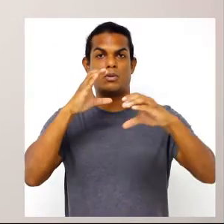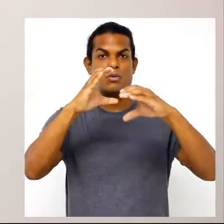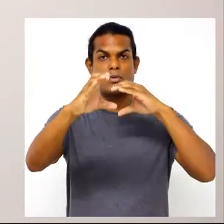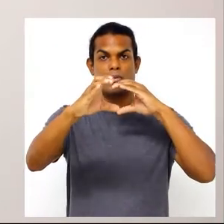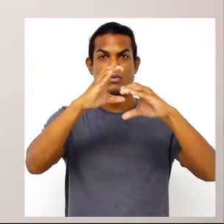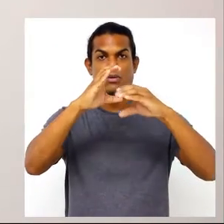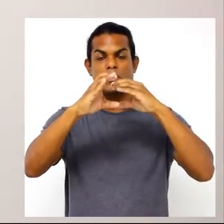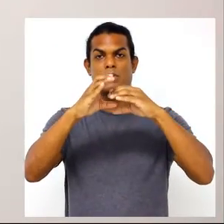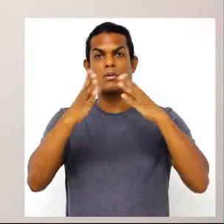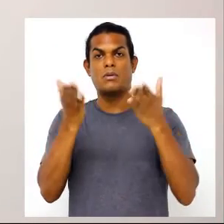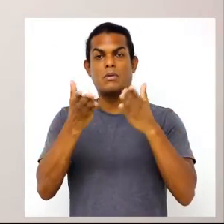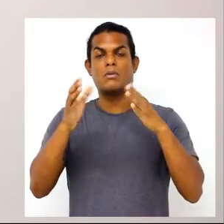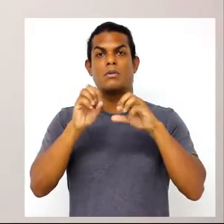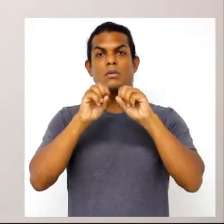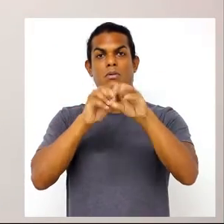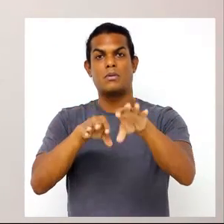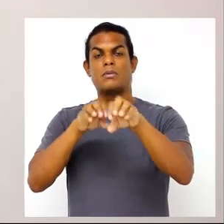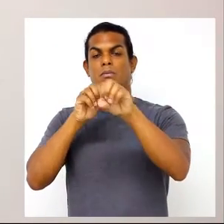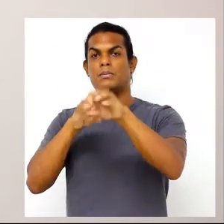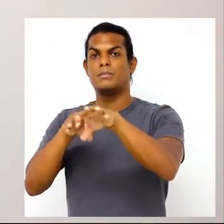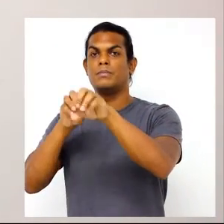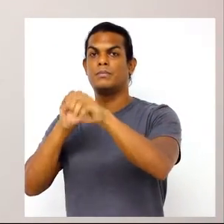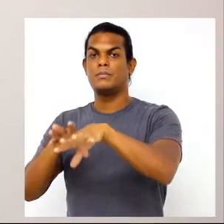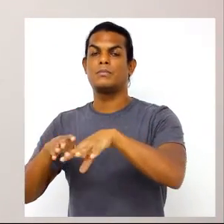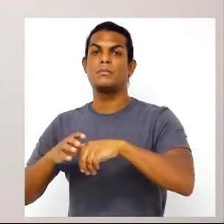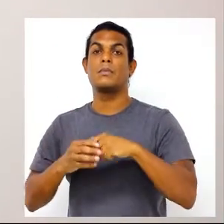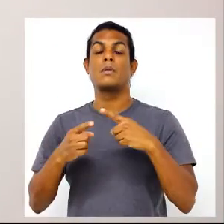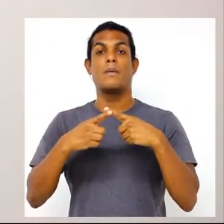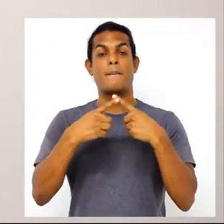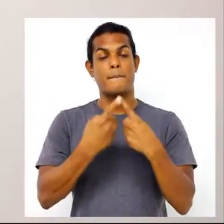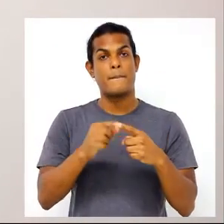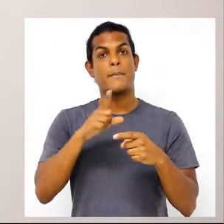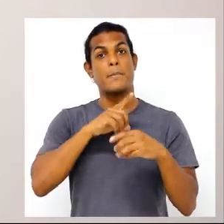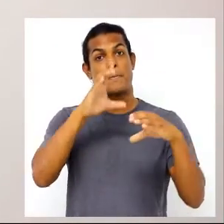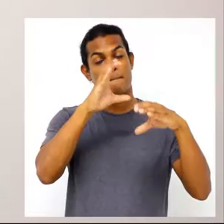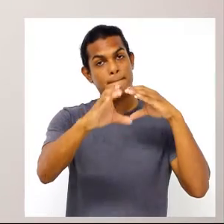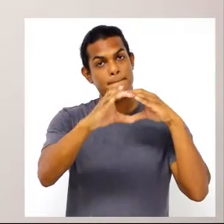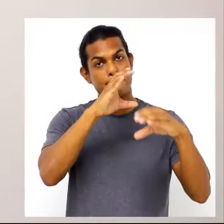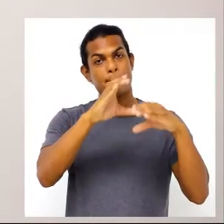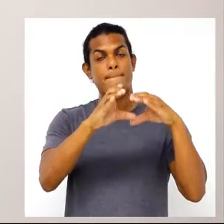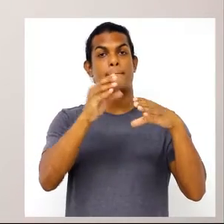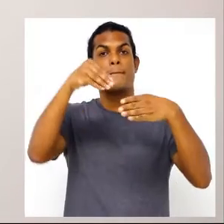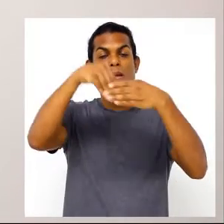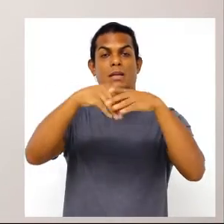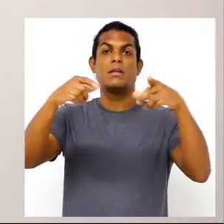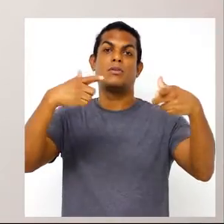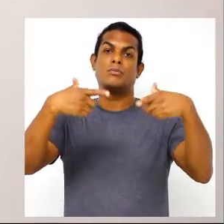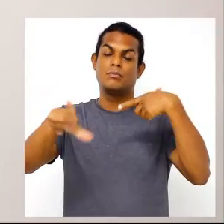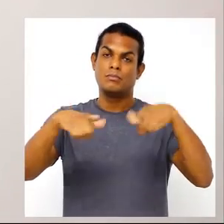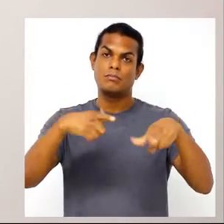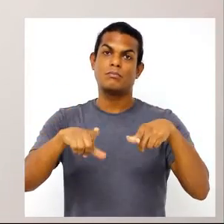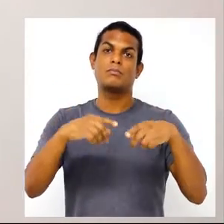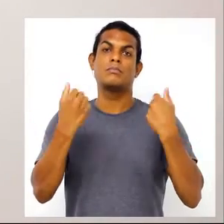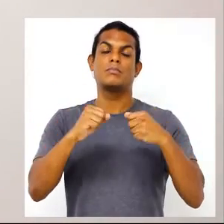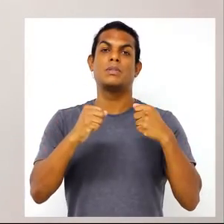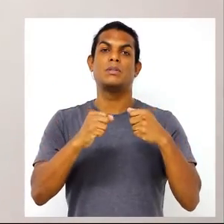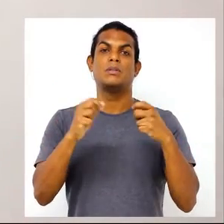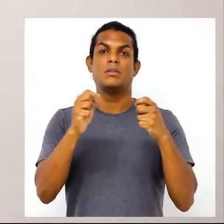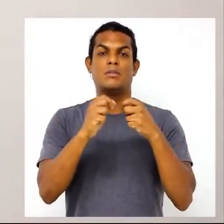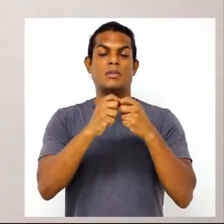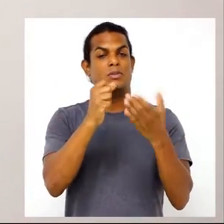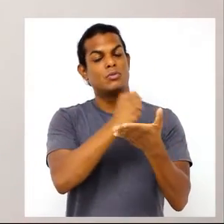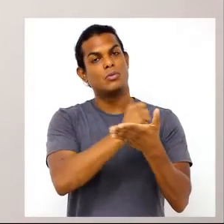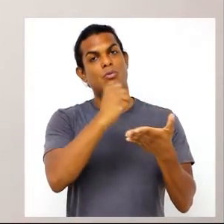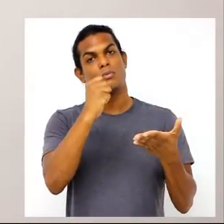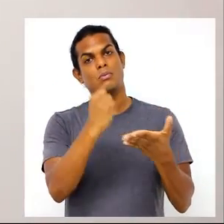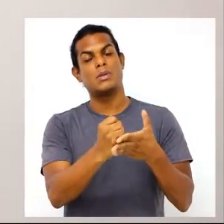comunicativa agora é uma aula. Mas eu tenho situações comunicativas dentro do meu trabalho, em que eu tenho que escrever um ofício,